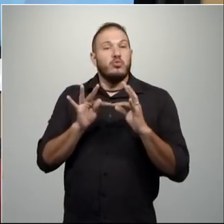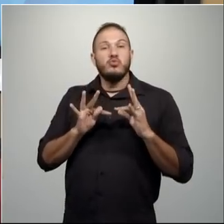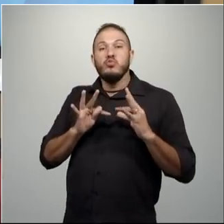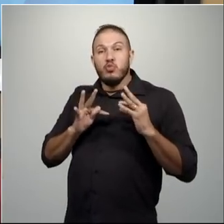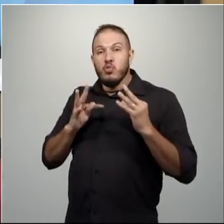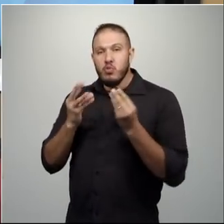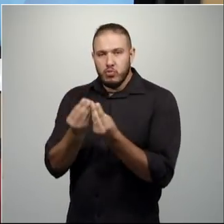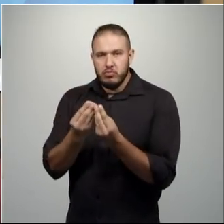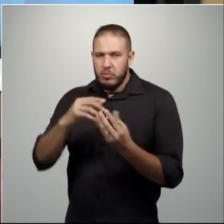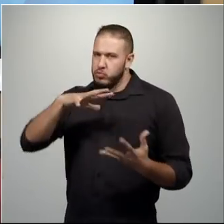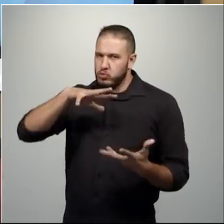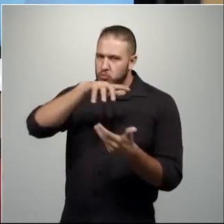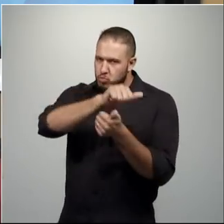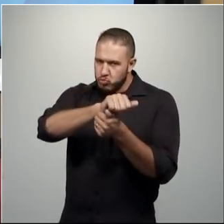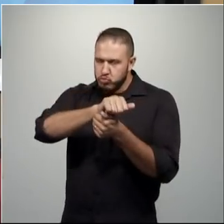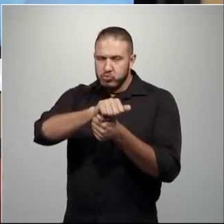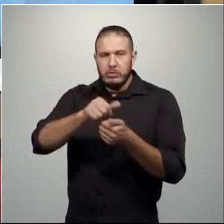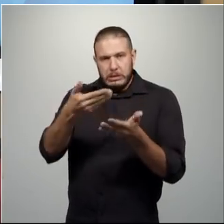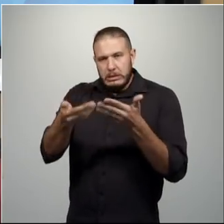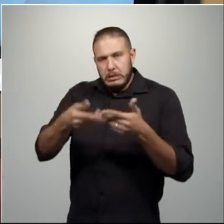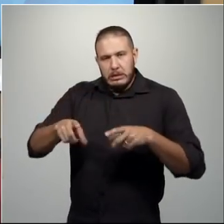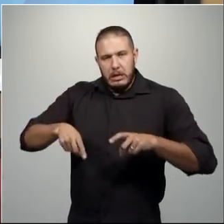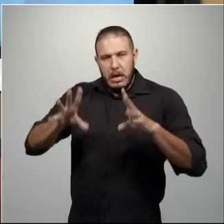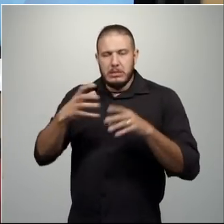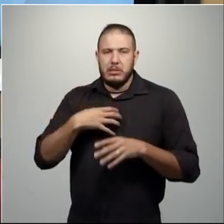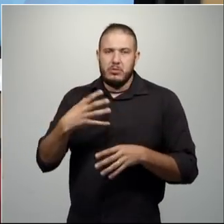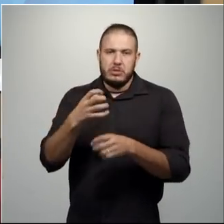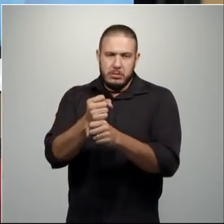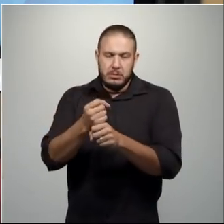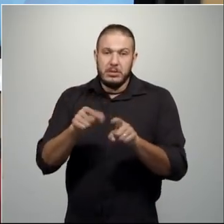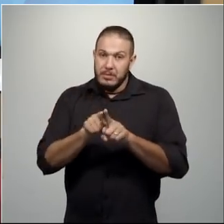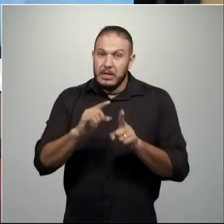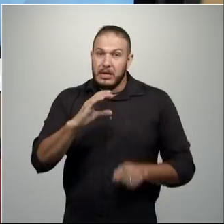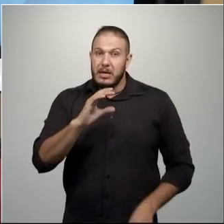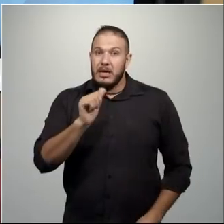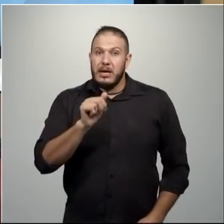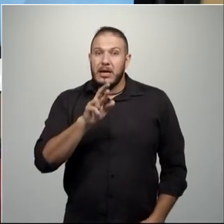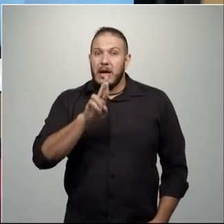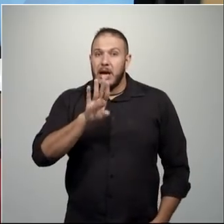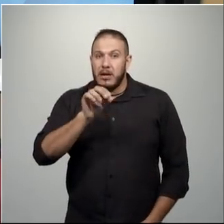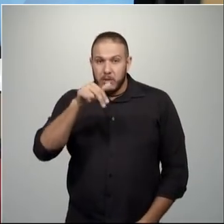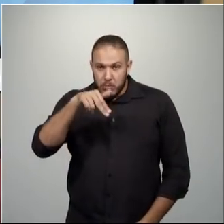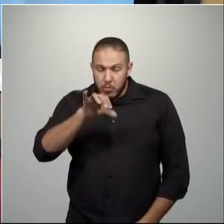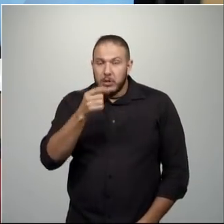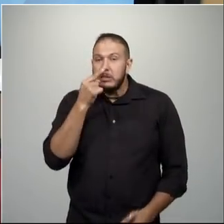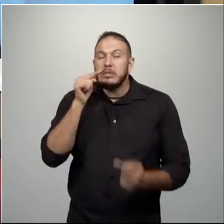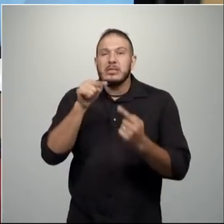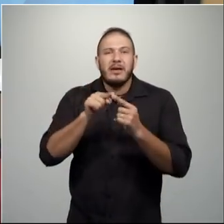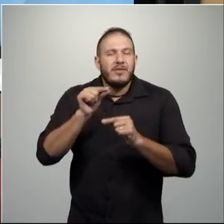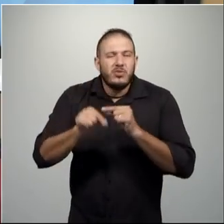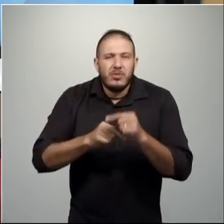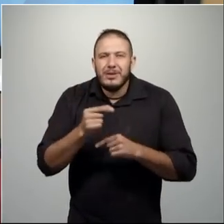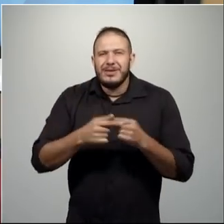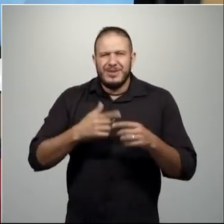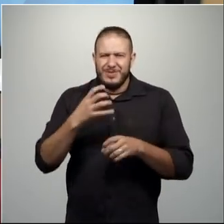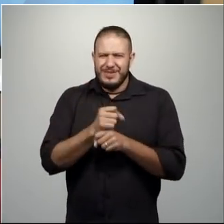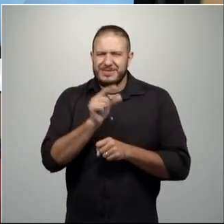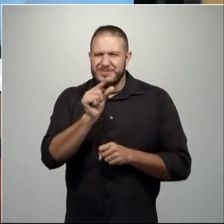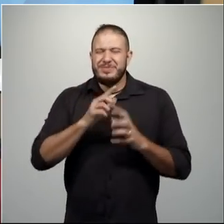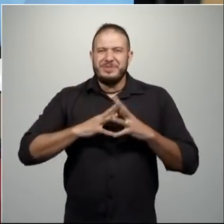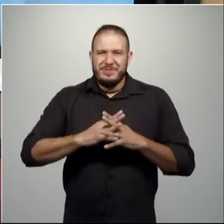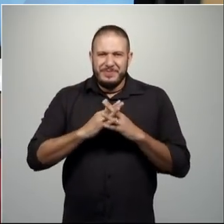mundo que gastam essa quantidade aqui a e pegada de carbono tem a ver com é um cálculo complexo